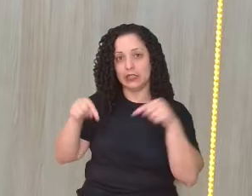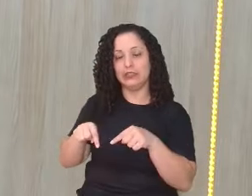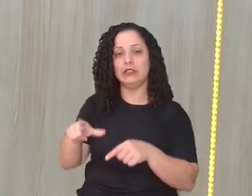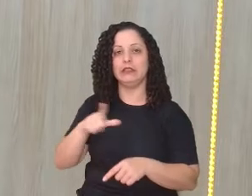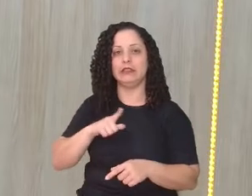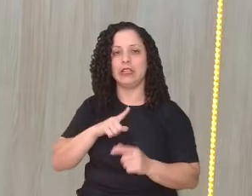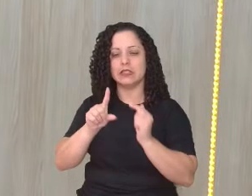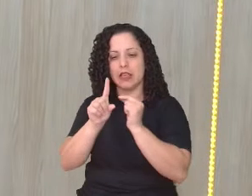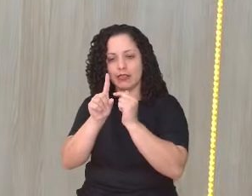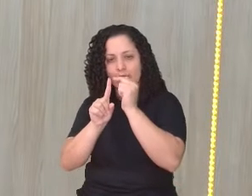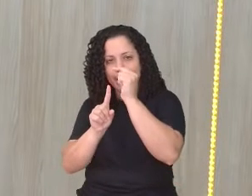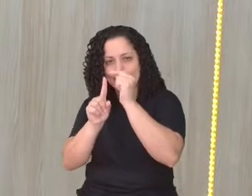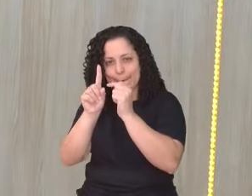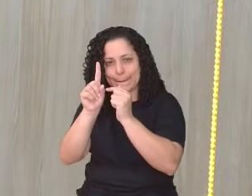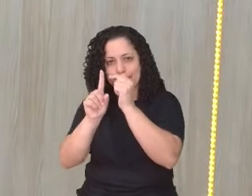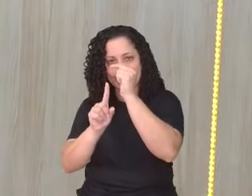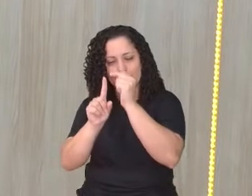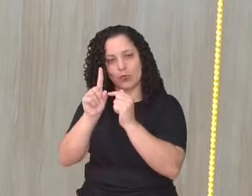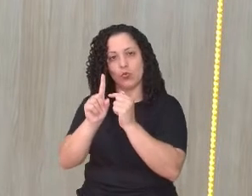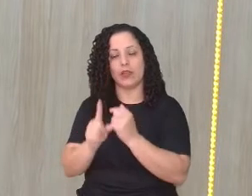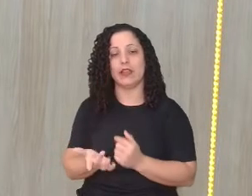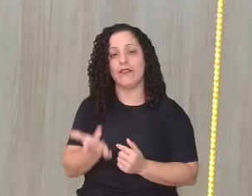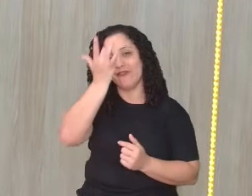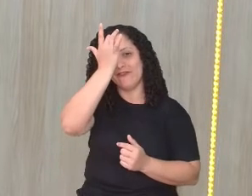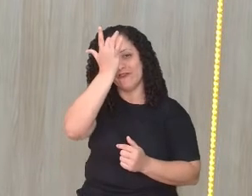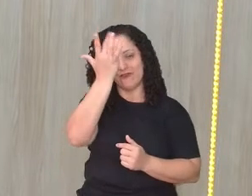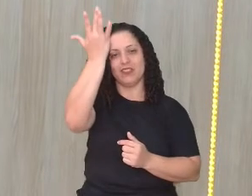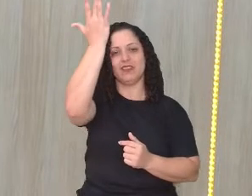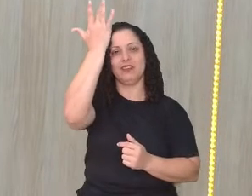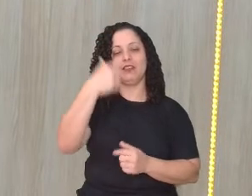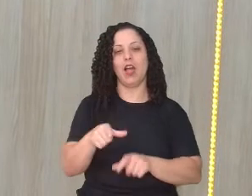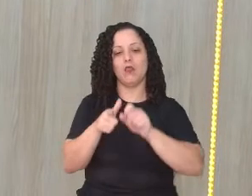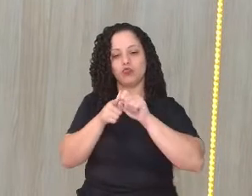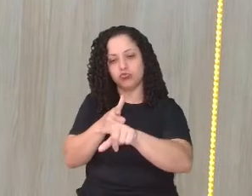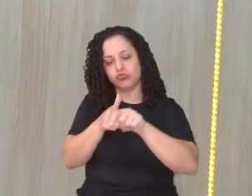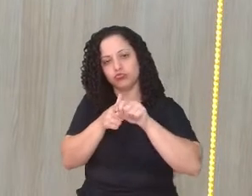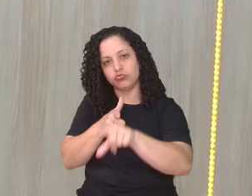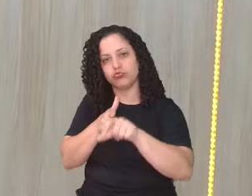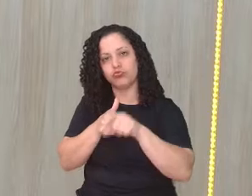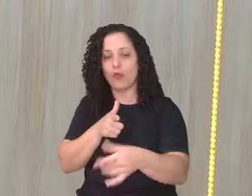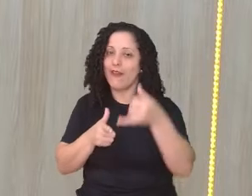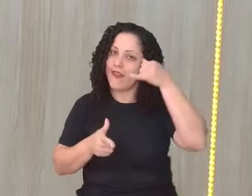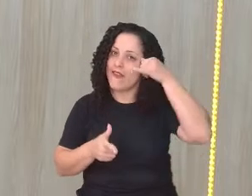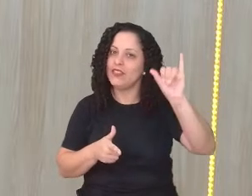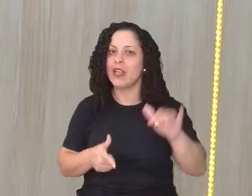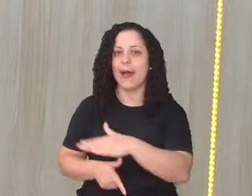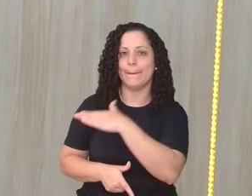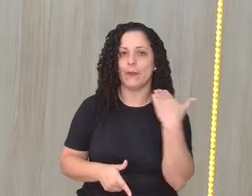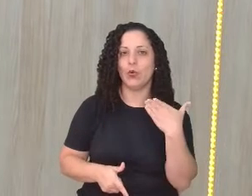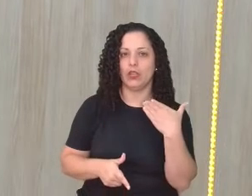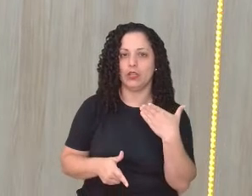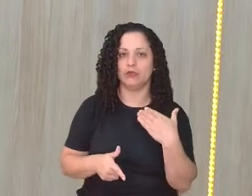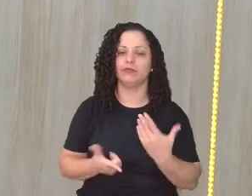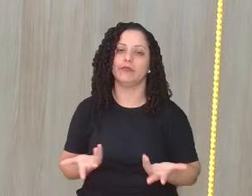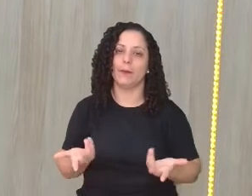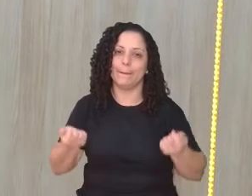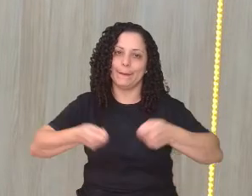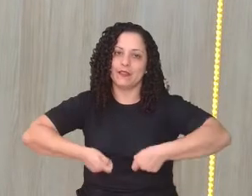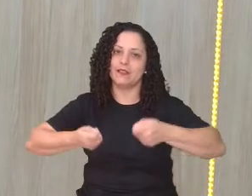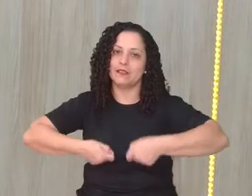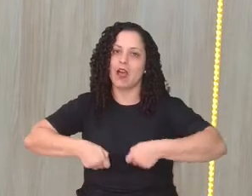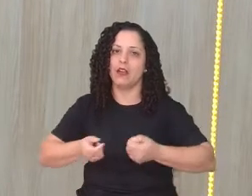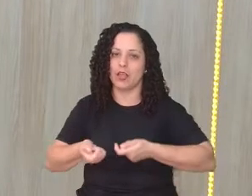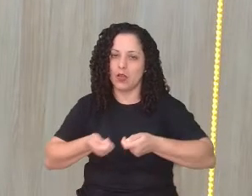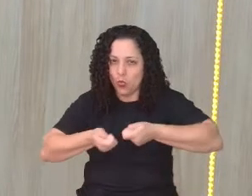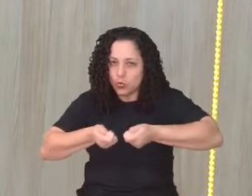manter essa temperatura aí, facilitando que os espermatozoides não morram, eles mantenham essa